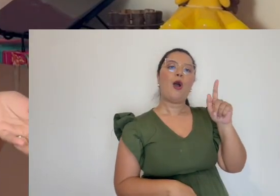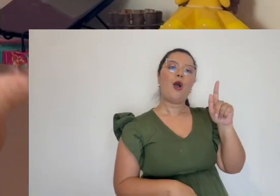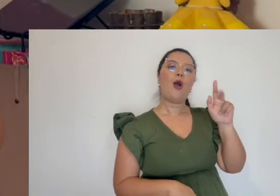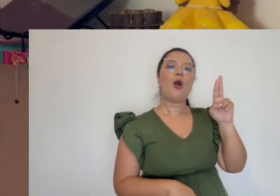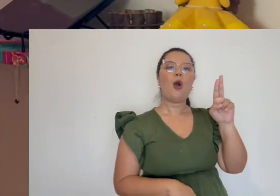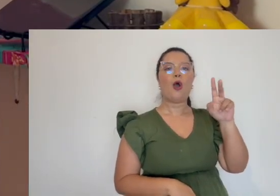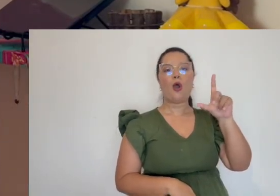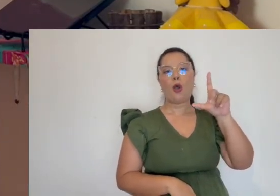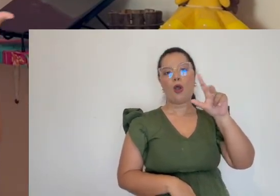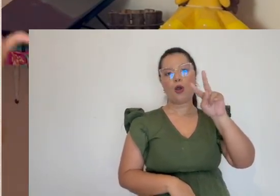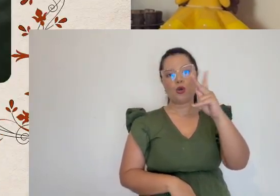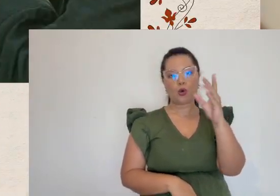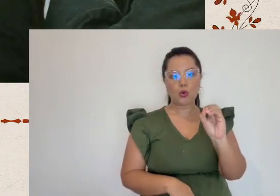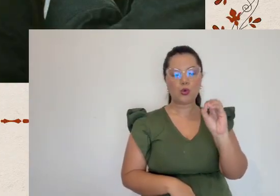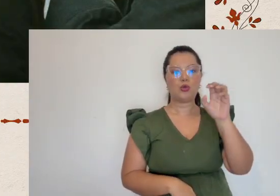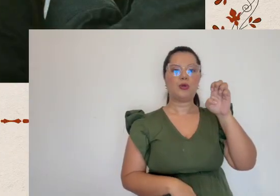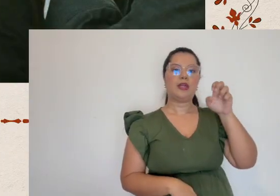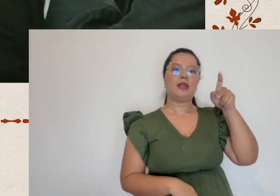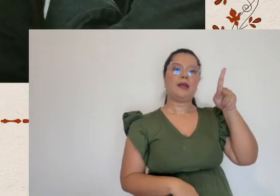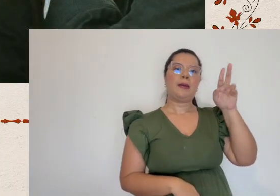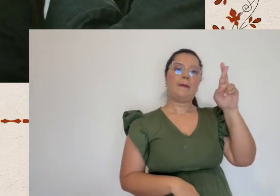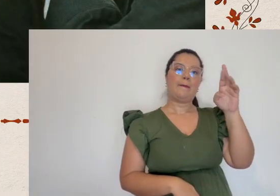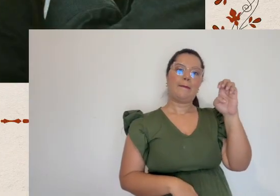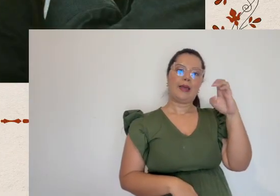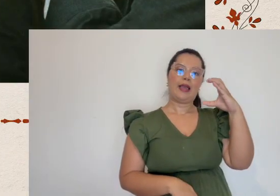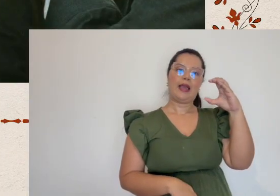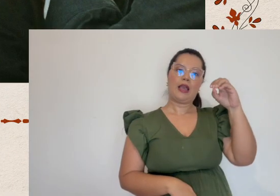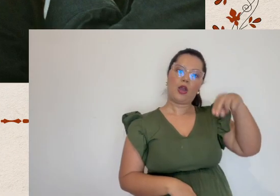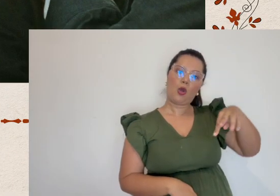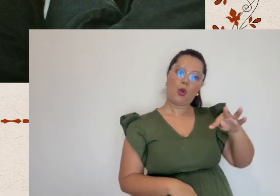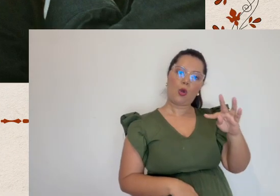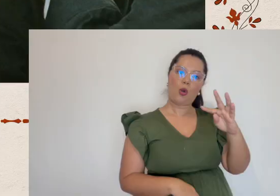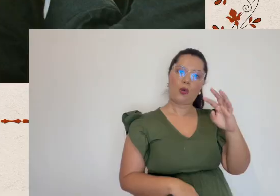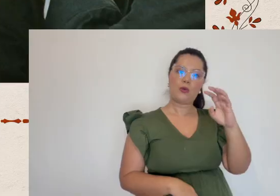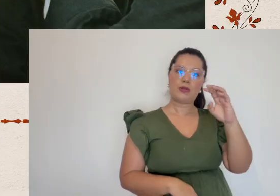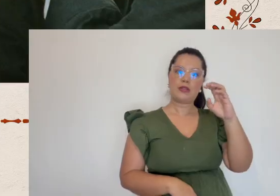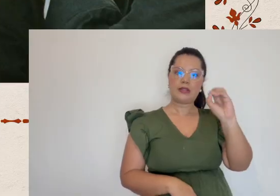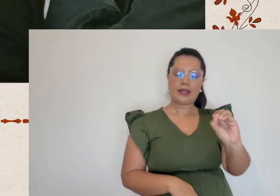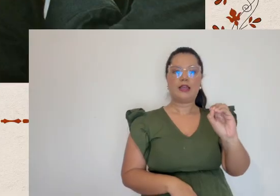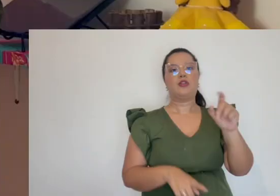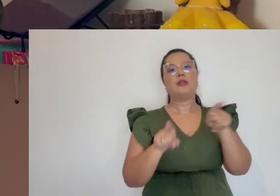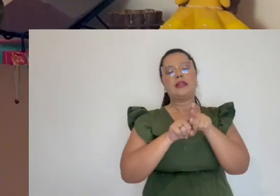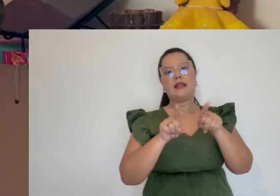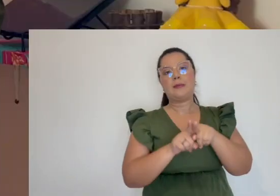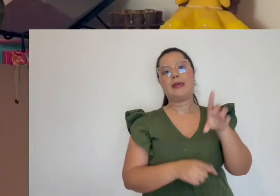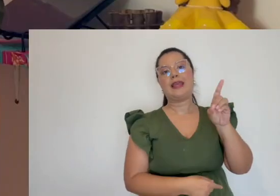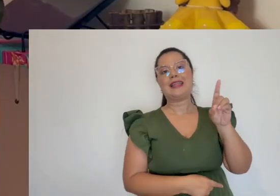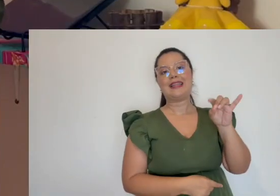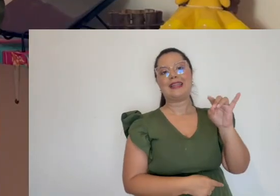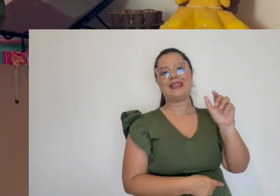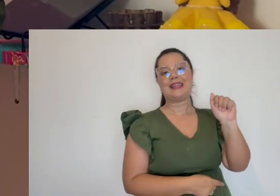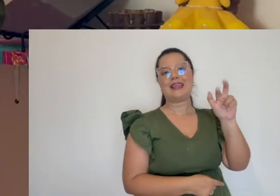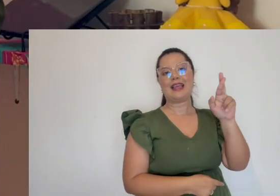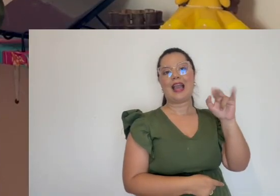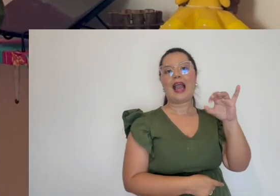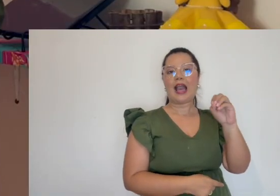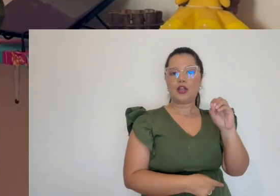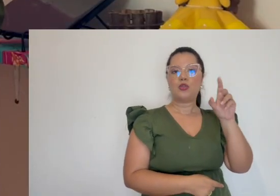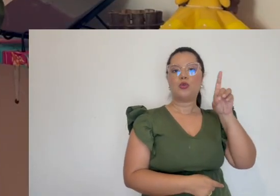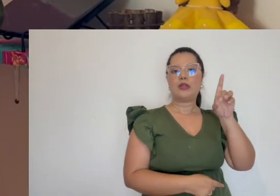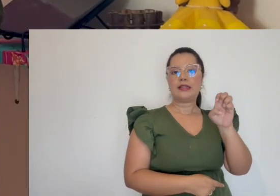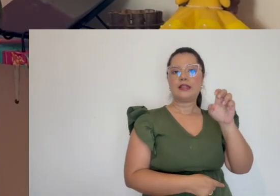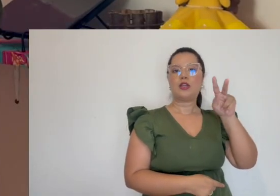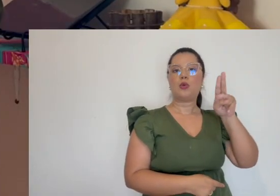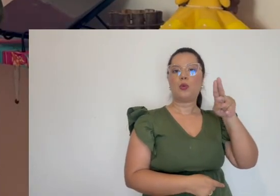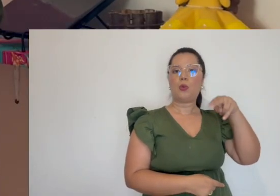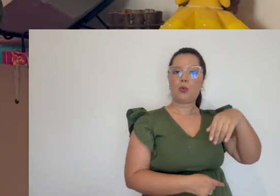por exemplo, o meu queridinho Orgulho e Preconceito e um outro, Diário de uma Paixão, que são 2 romances que